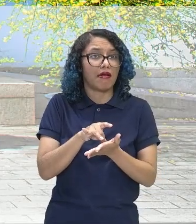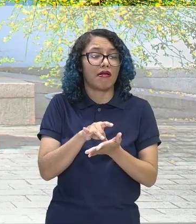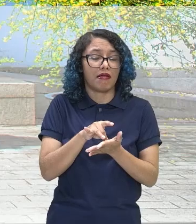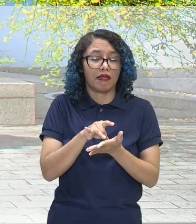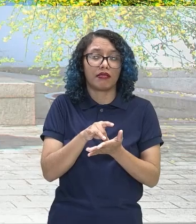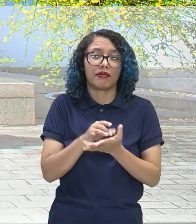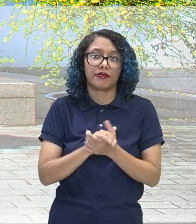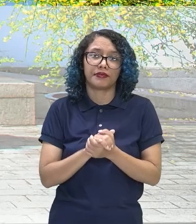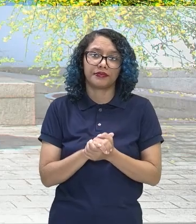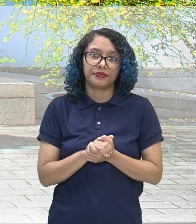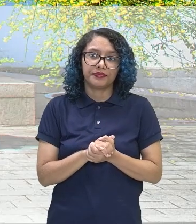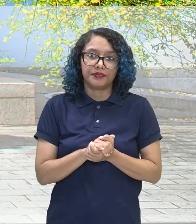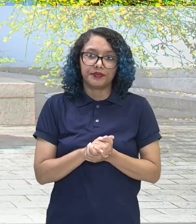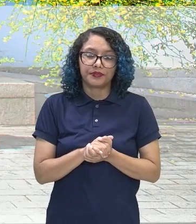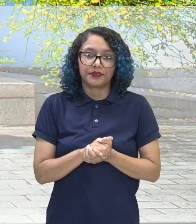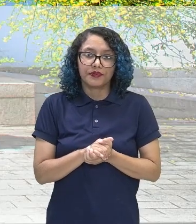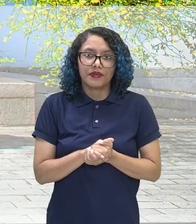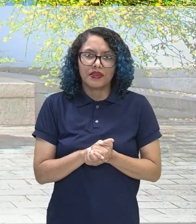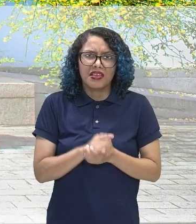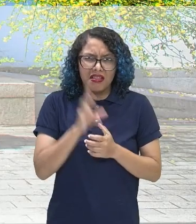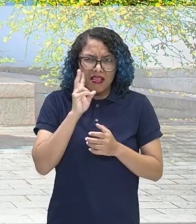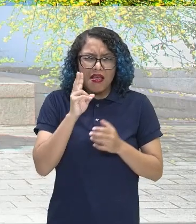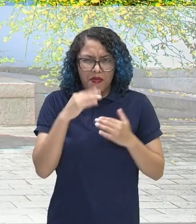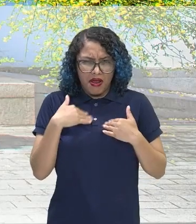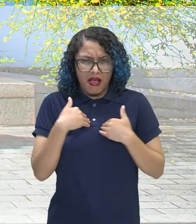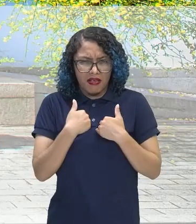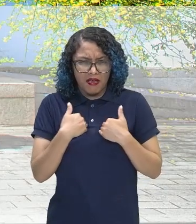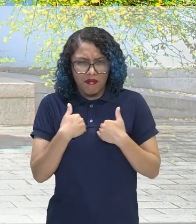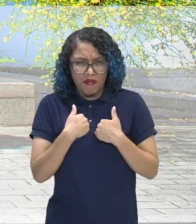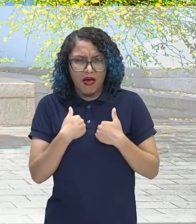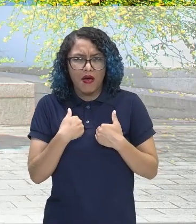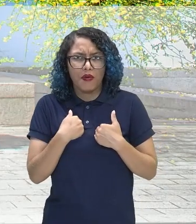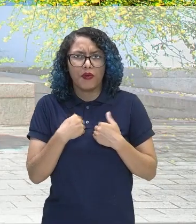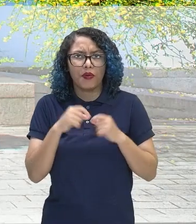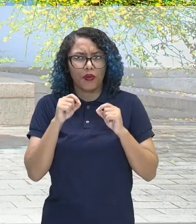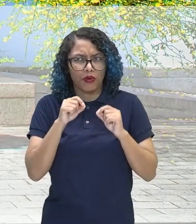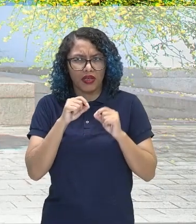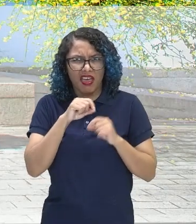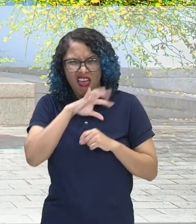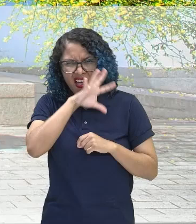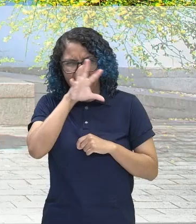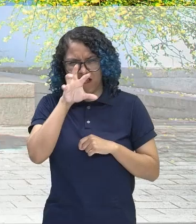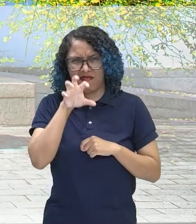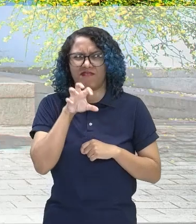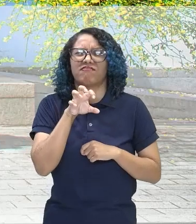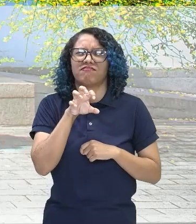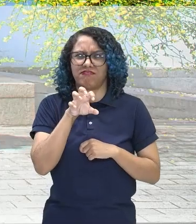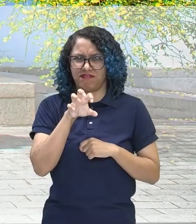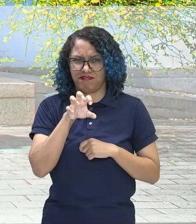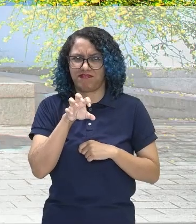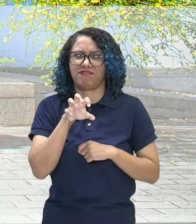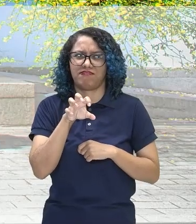o tigre, lembrem lá do animal. Ele é um animal feroz.